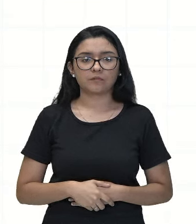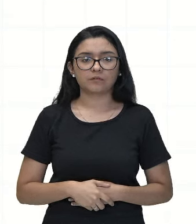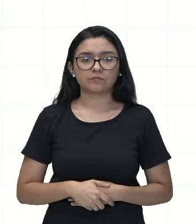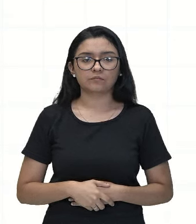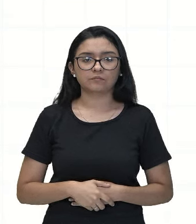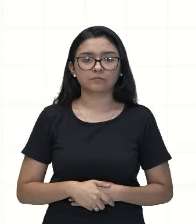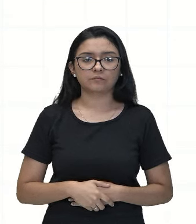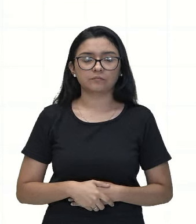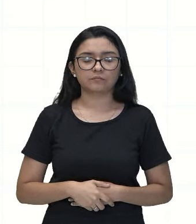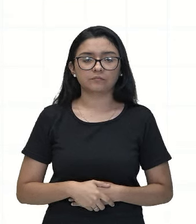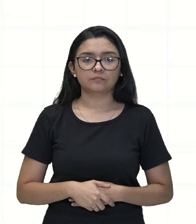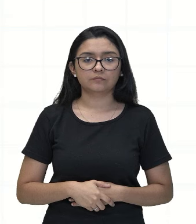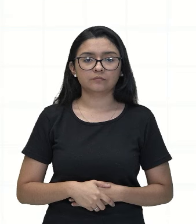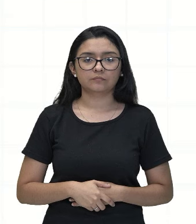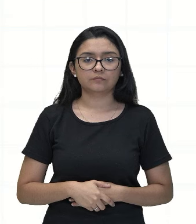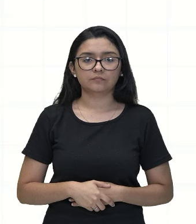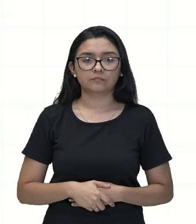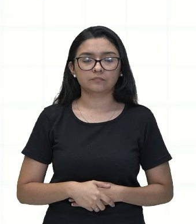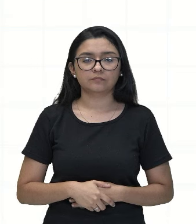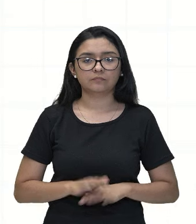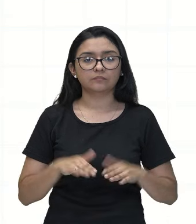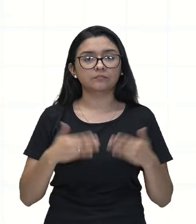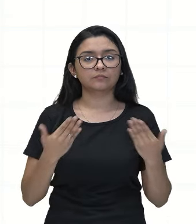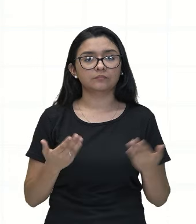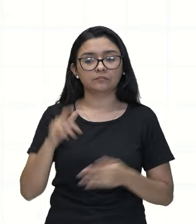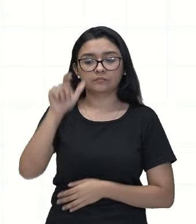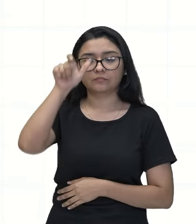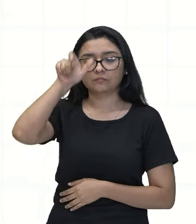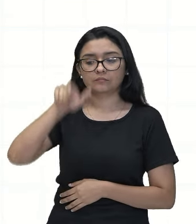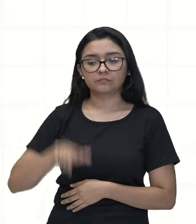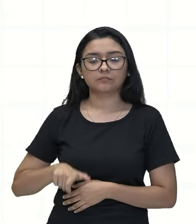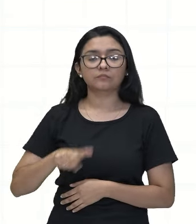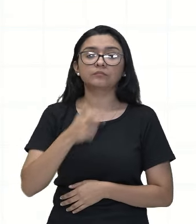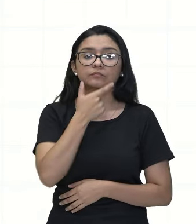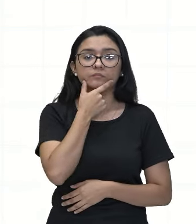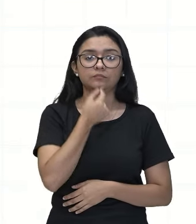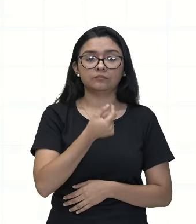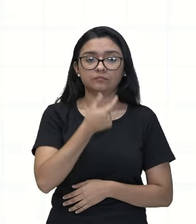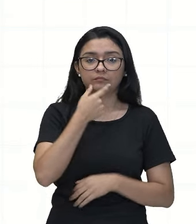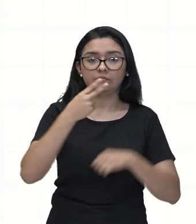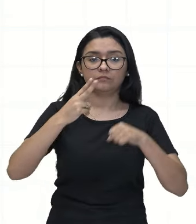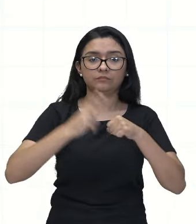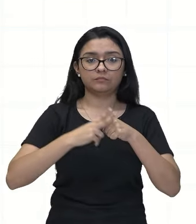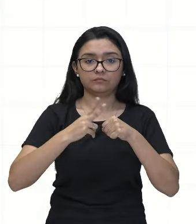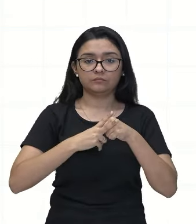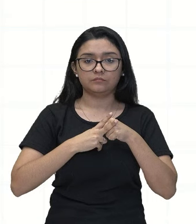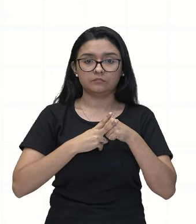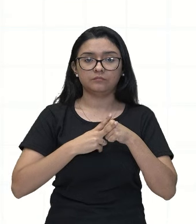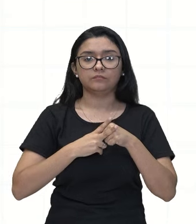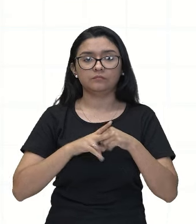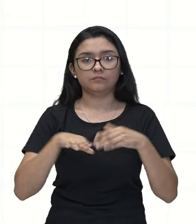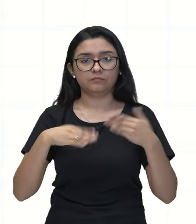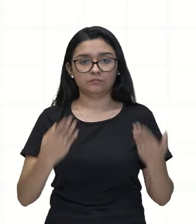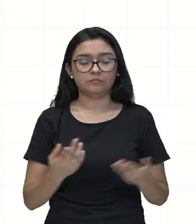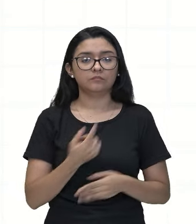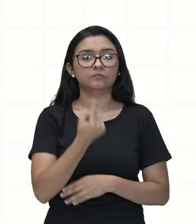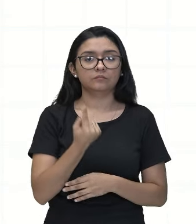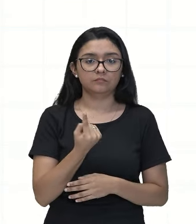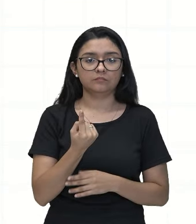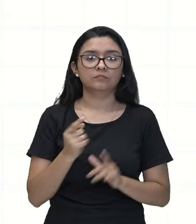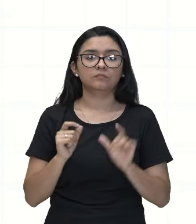Eh como ele é do sexo masculino o o verbo aqui está no singular né